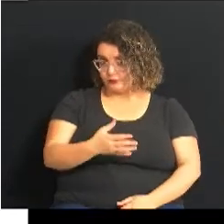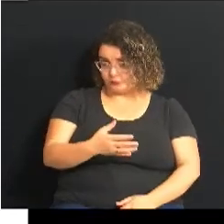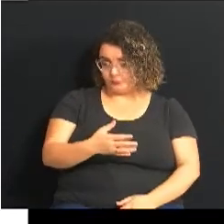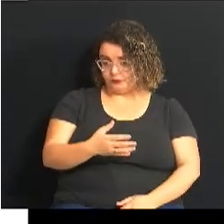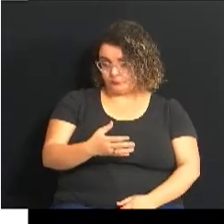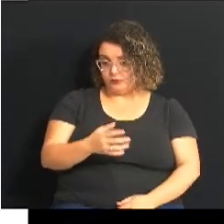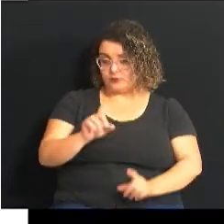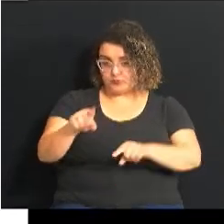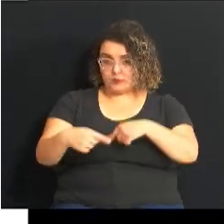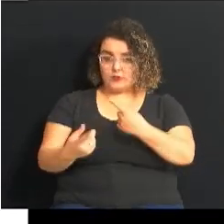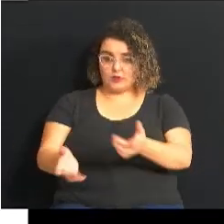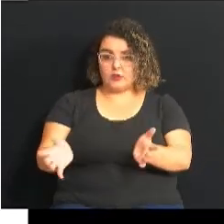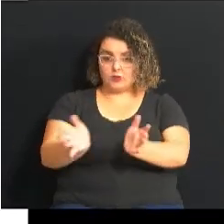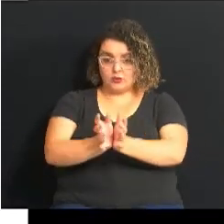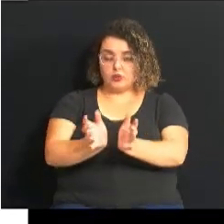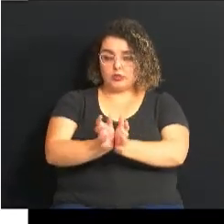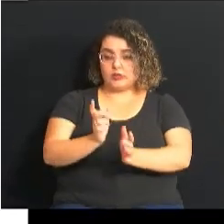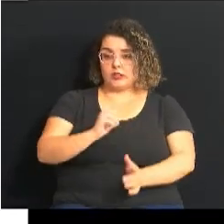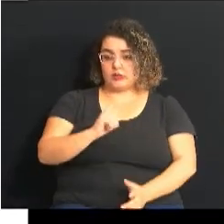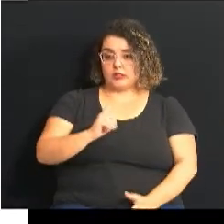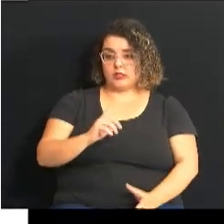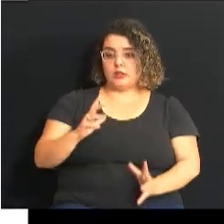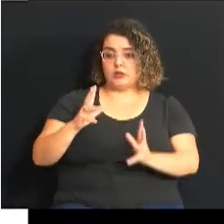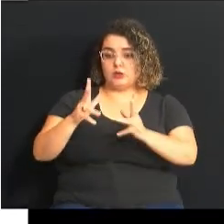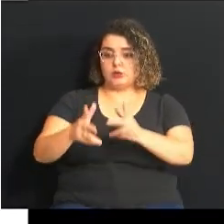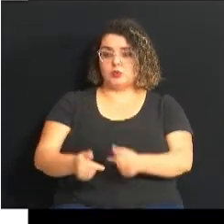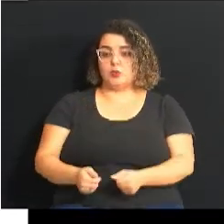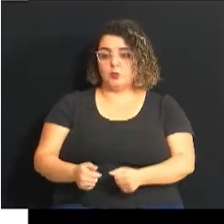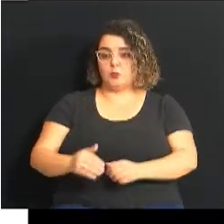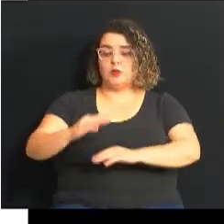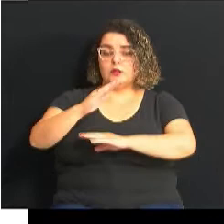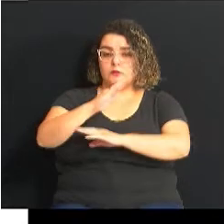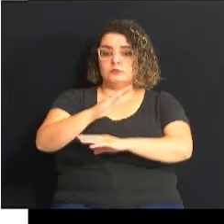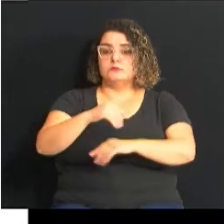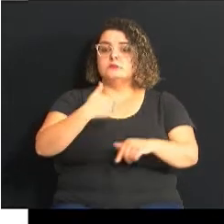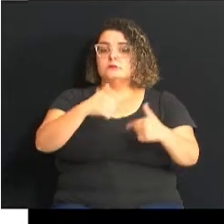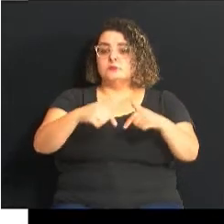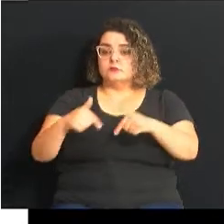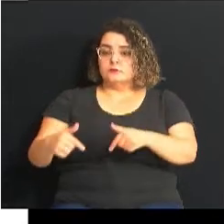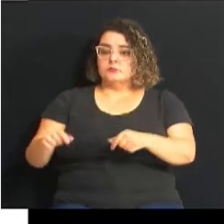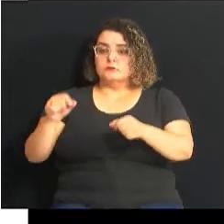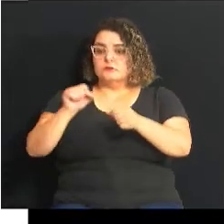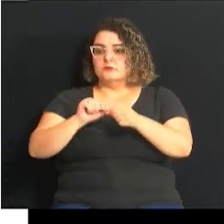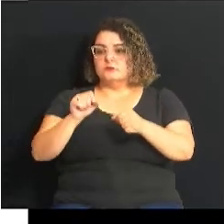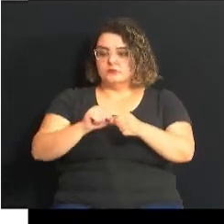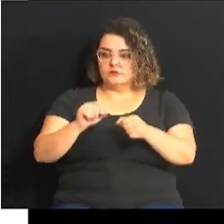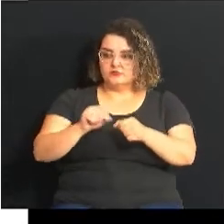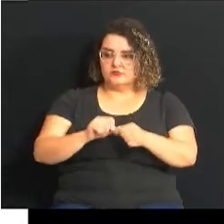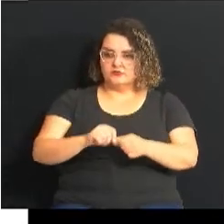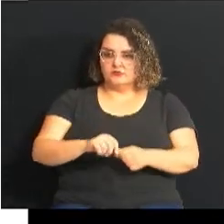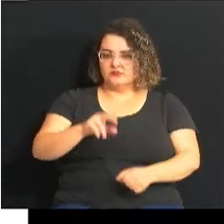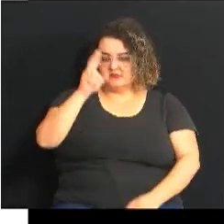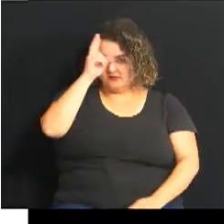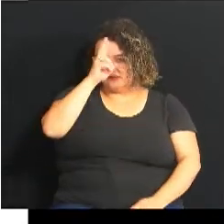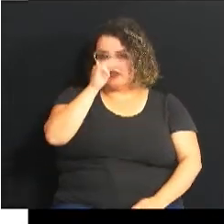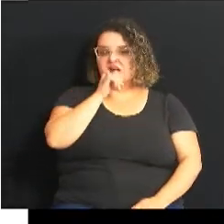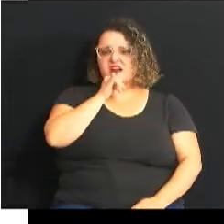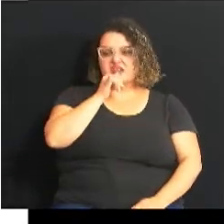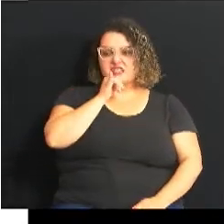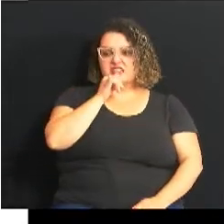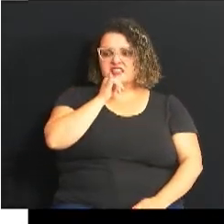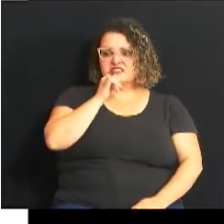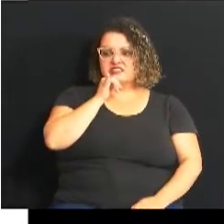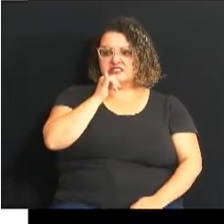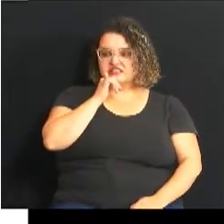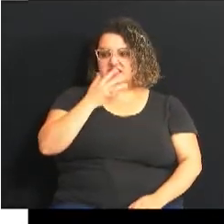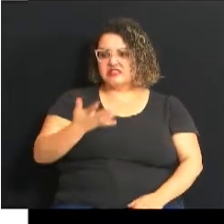outras comissões. A gente tem aí todas as comissões da Câmara, o trabalho que elas fazem. A gente lembra, por exemplo, que a Comissão